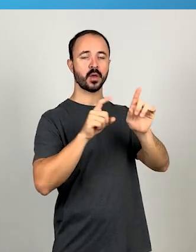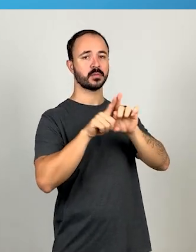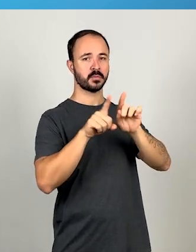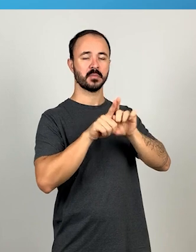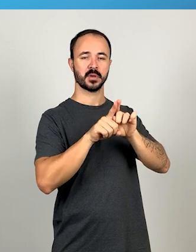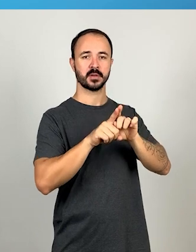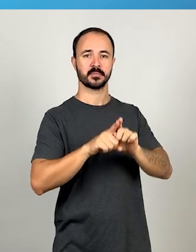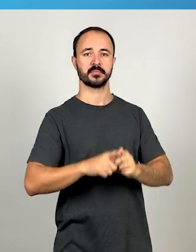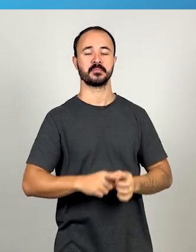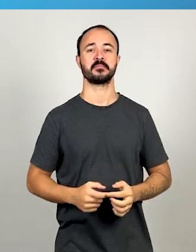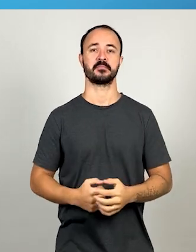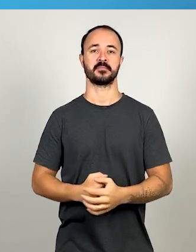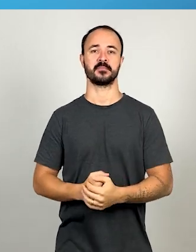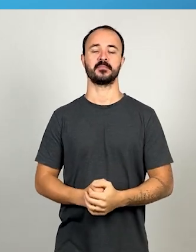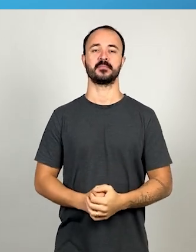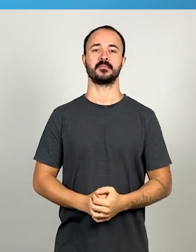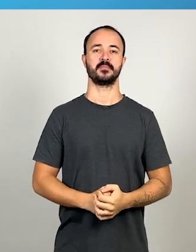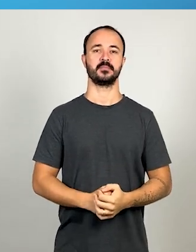simples.